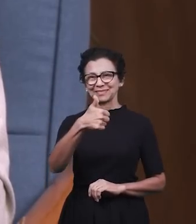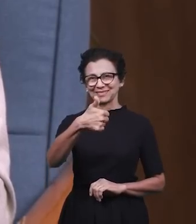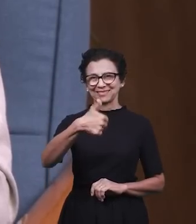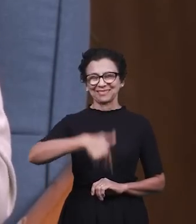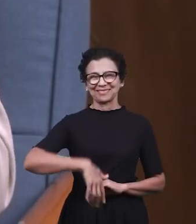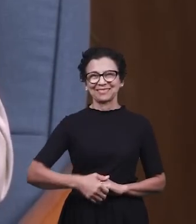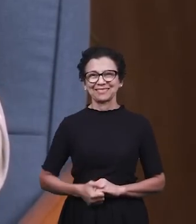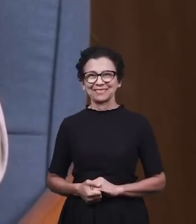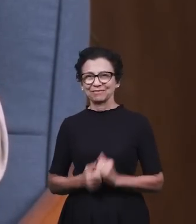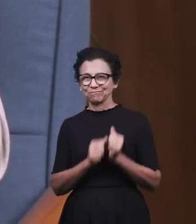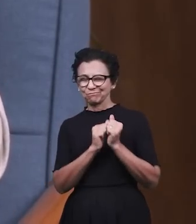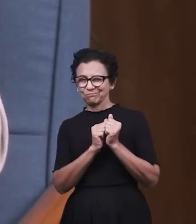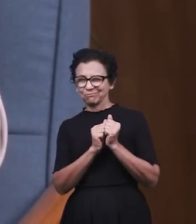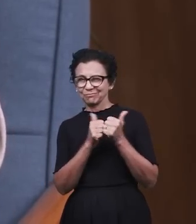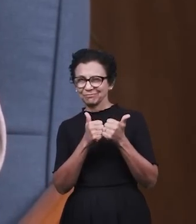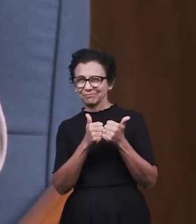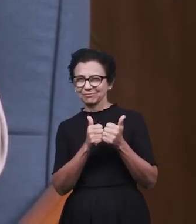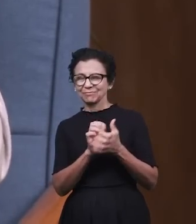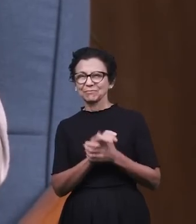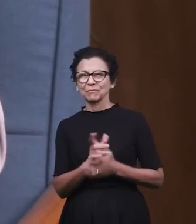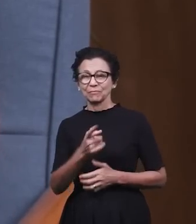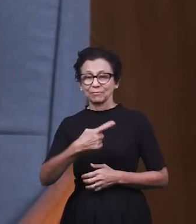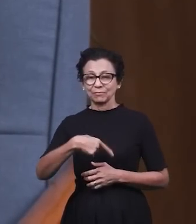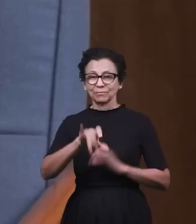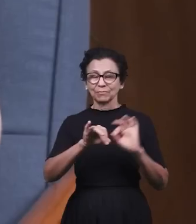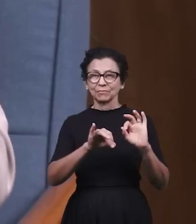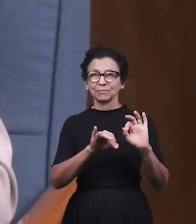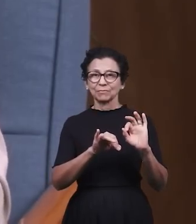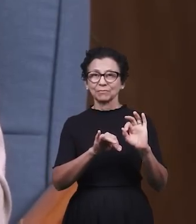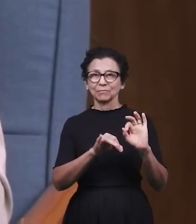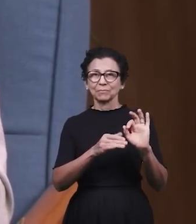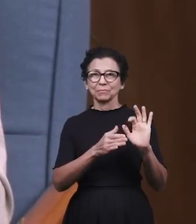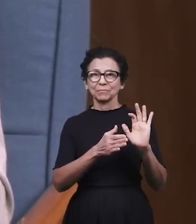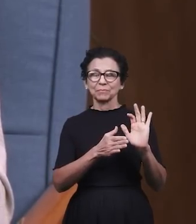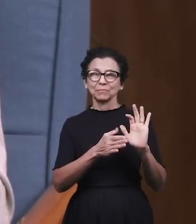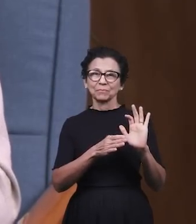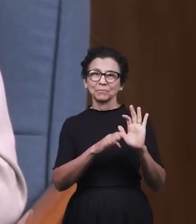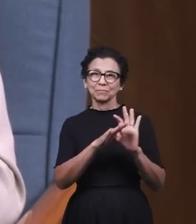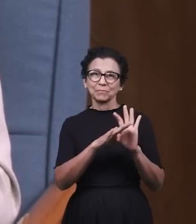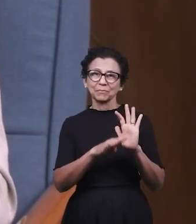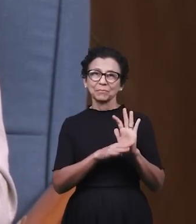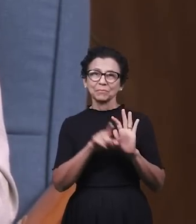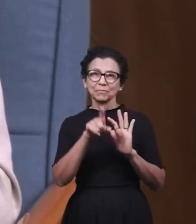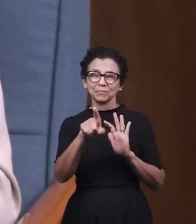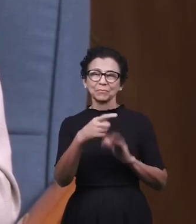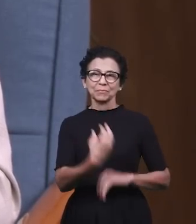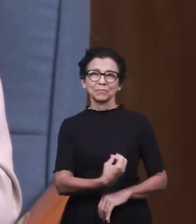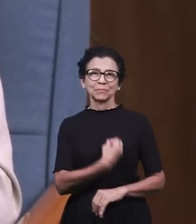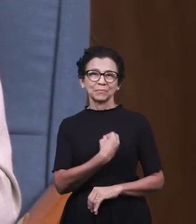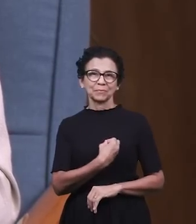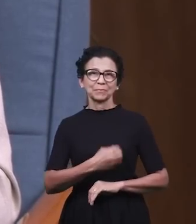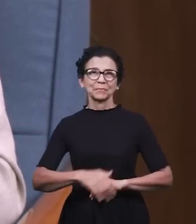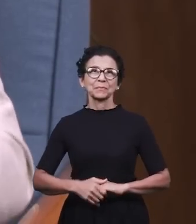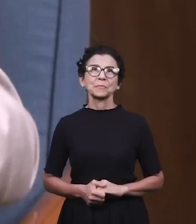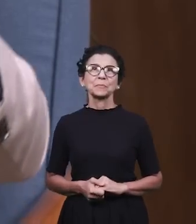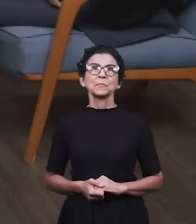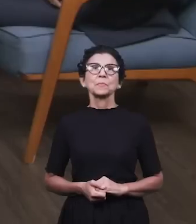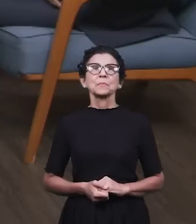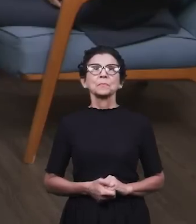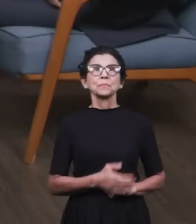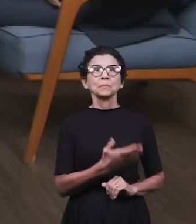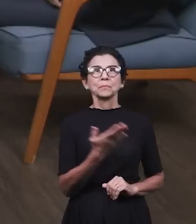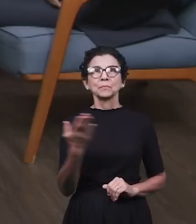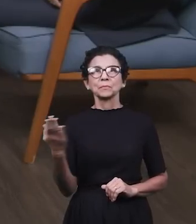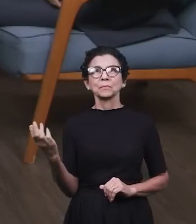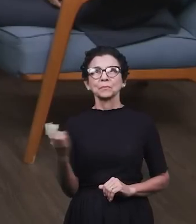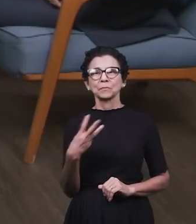bom? Então, estamos juntos. O programa é feito por nós aqui e por você que está assistindo, participando junto conosco. E aqui